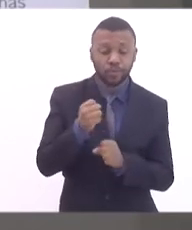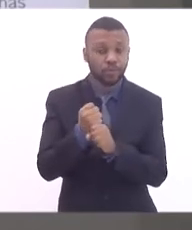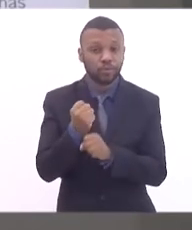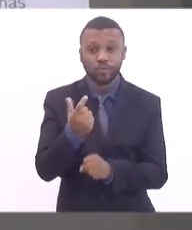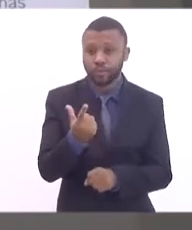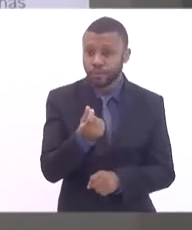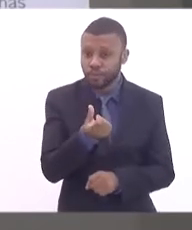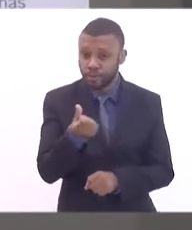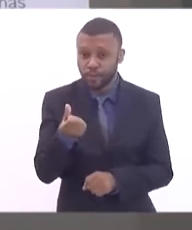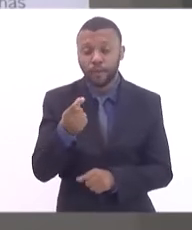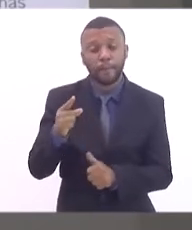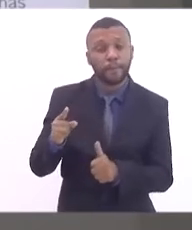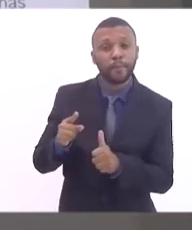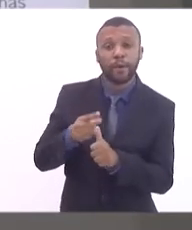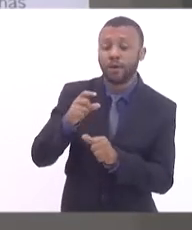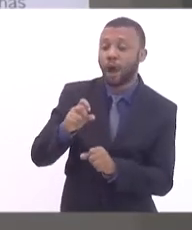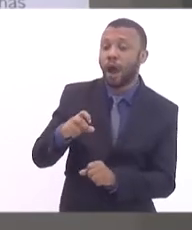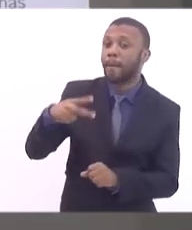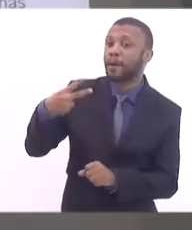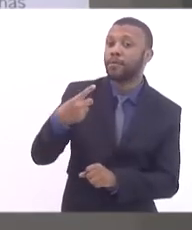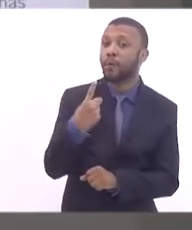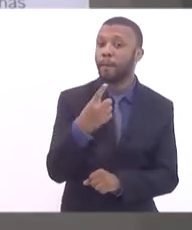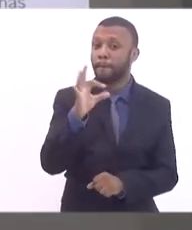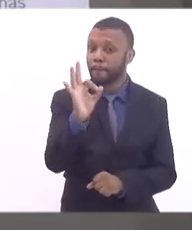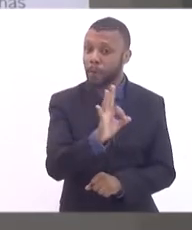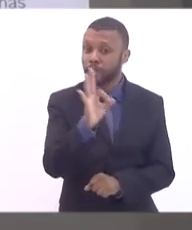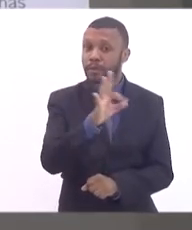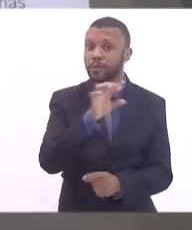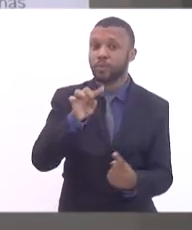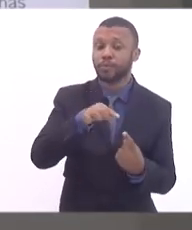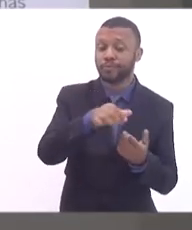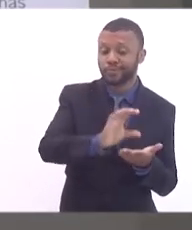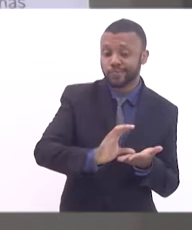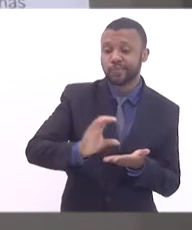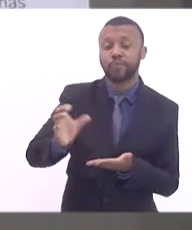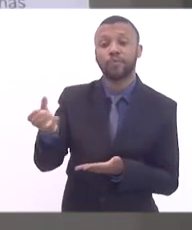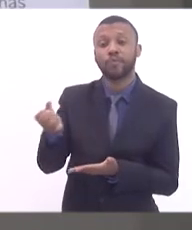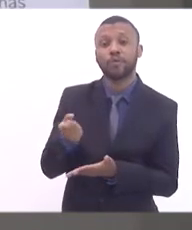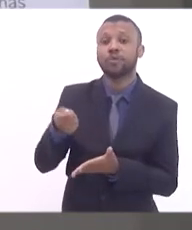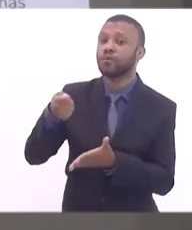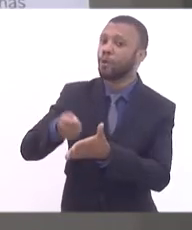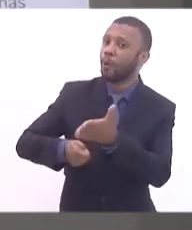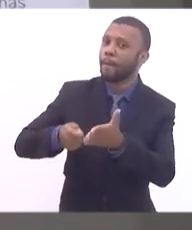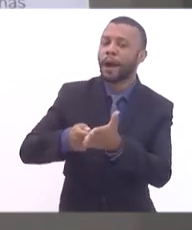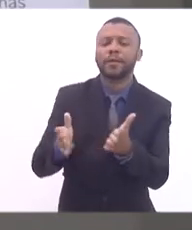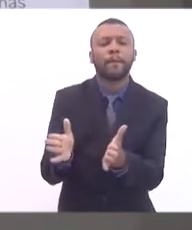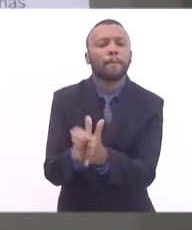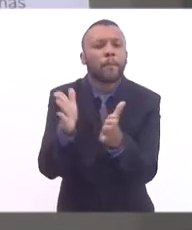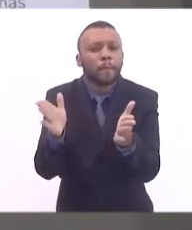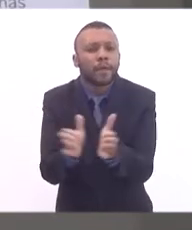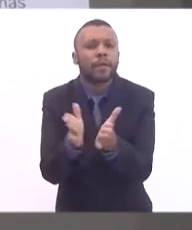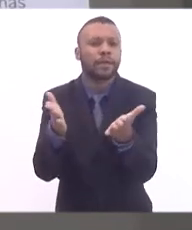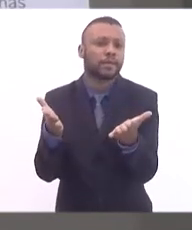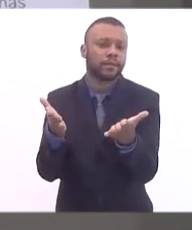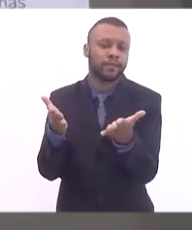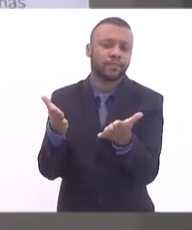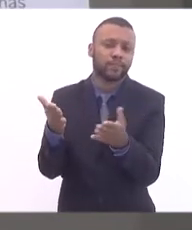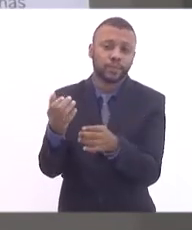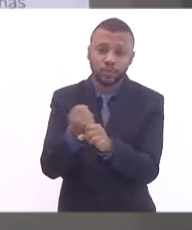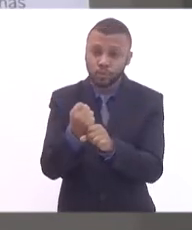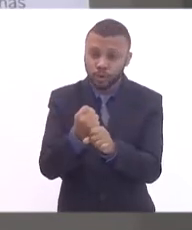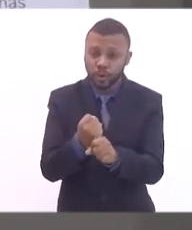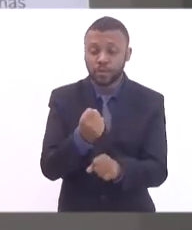o primeiro aumento que foi um por cento para o fundo de combate à pobreza quando ele passou de um para dois e em